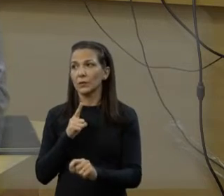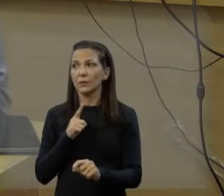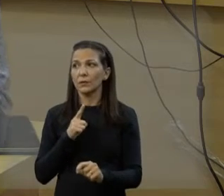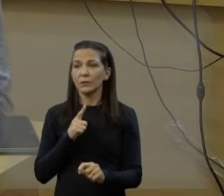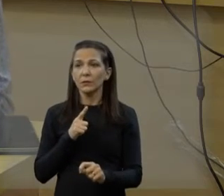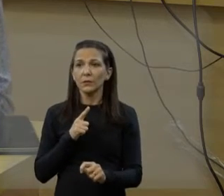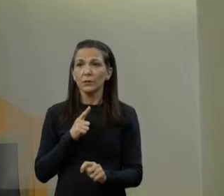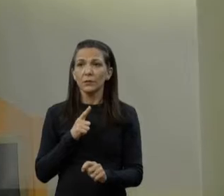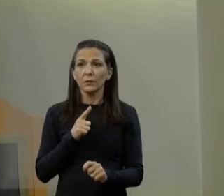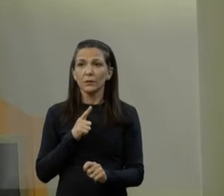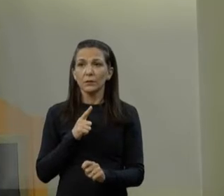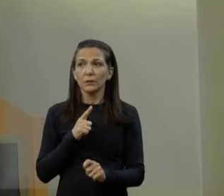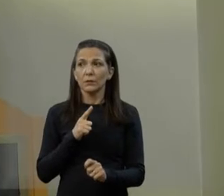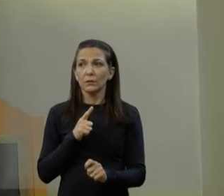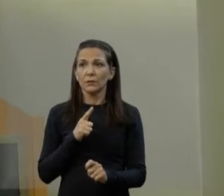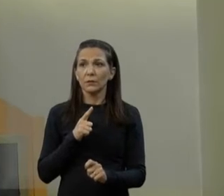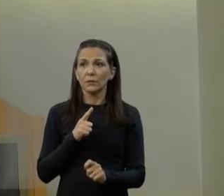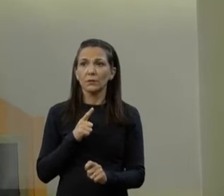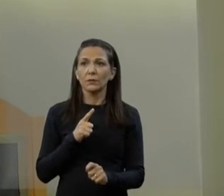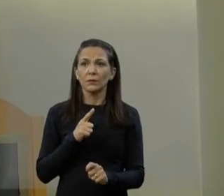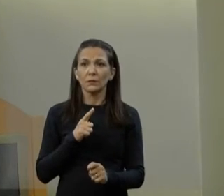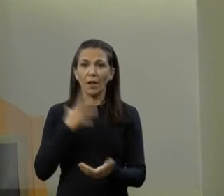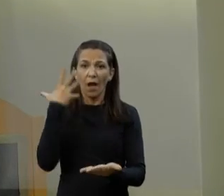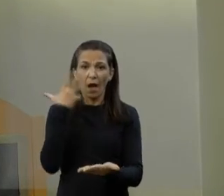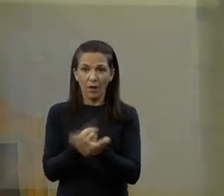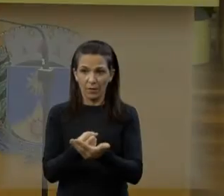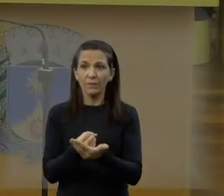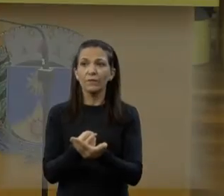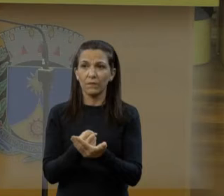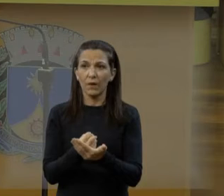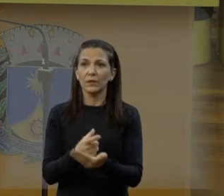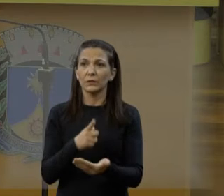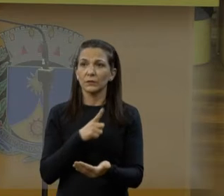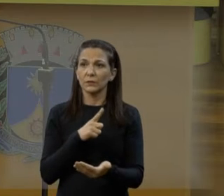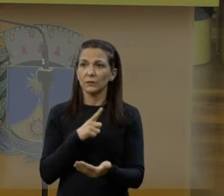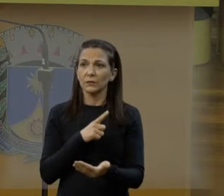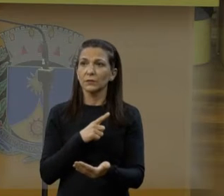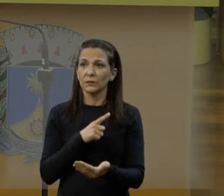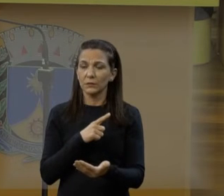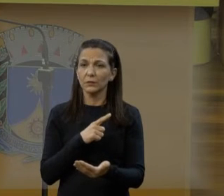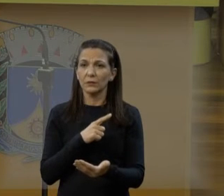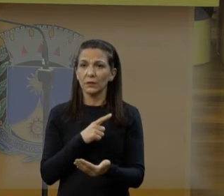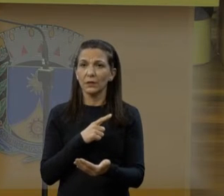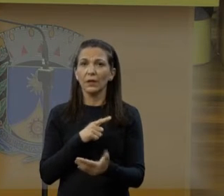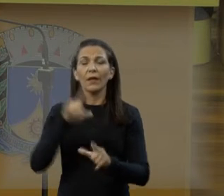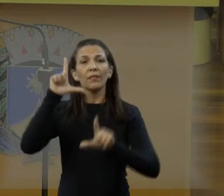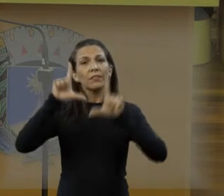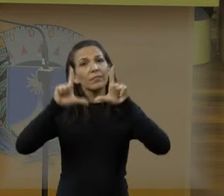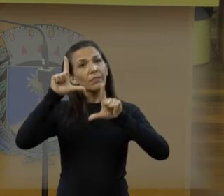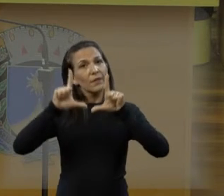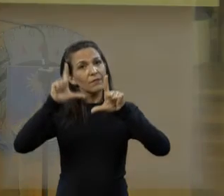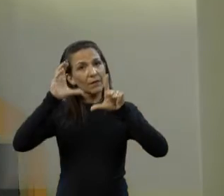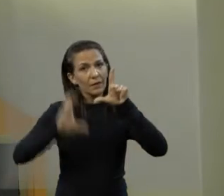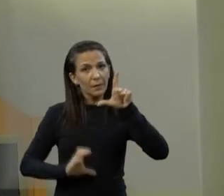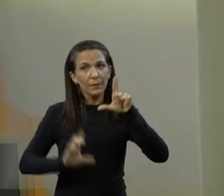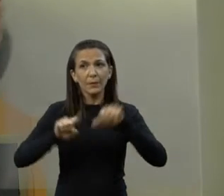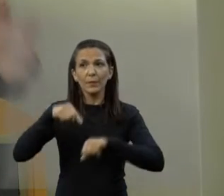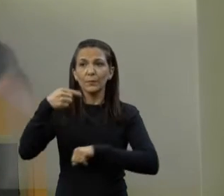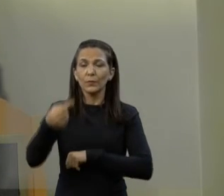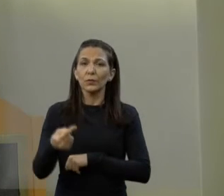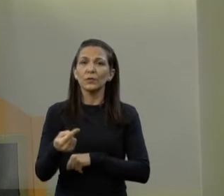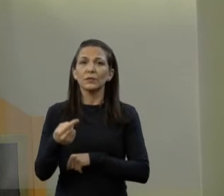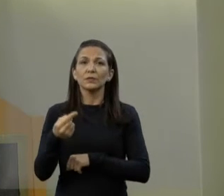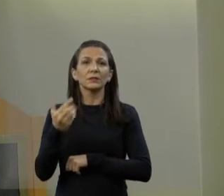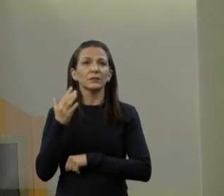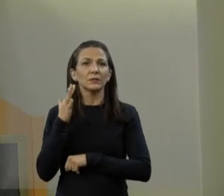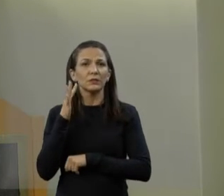temos está sendo gravado se o presidente filha da cuidar na nossa TV e aí depois a gente repercute